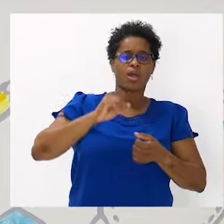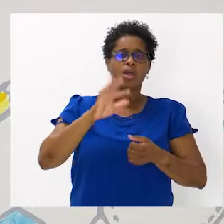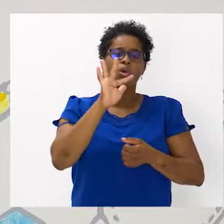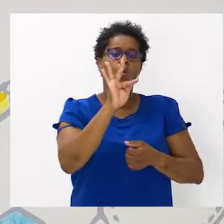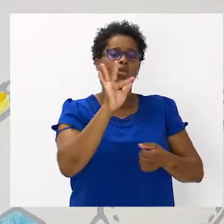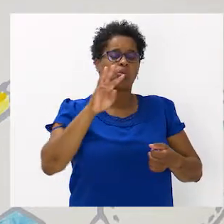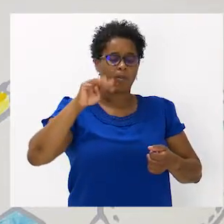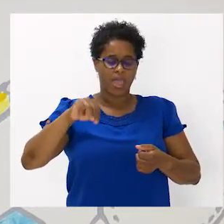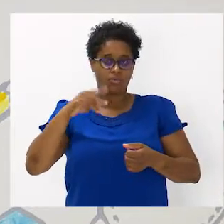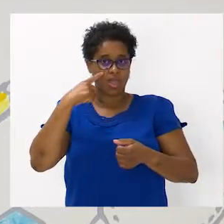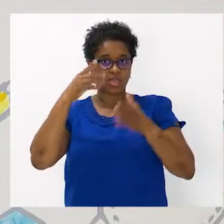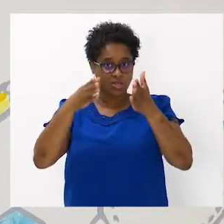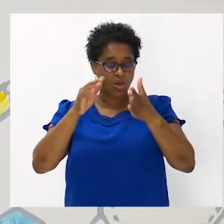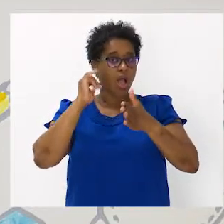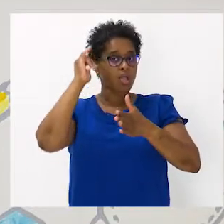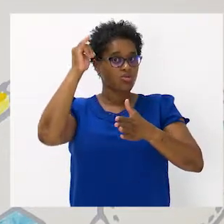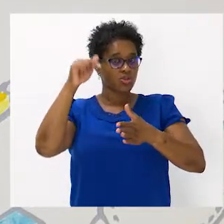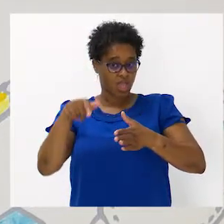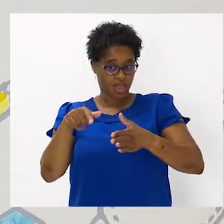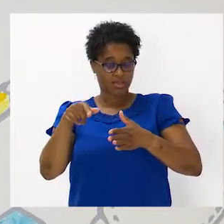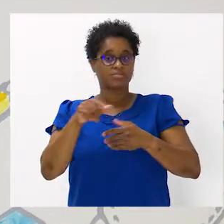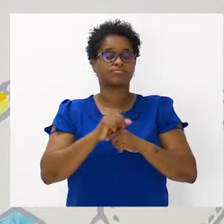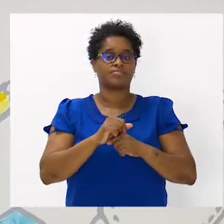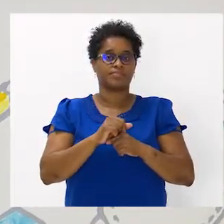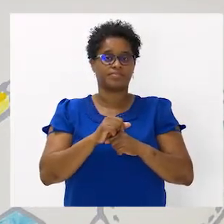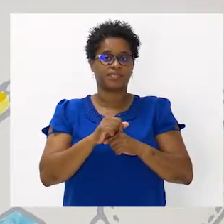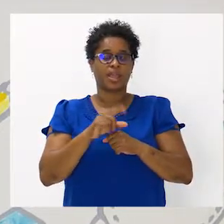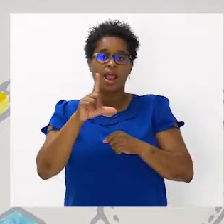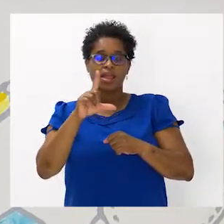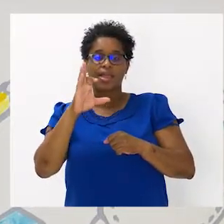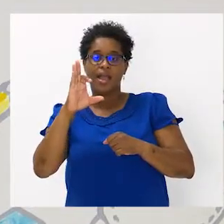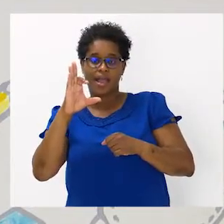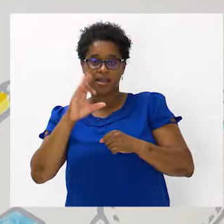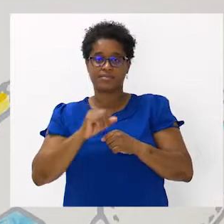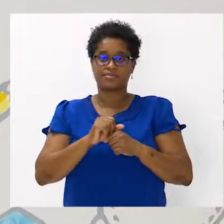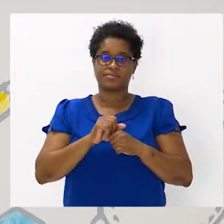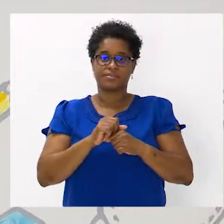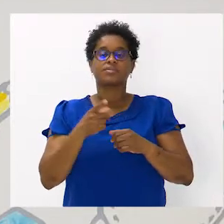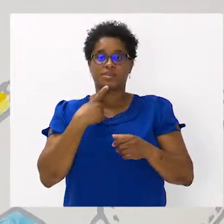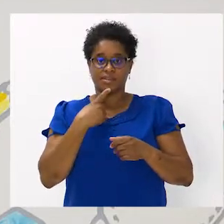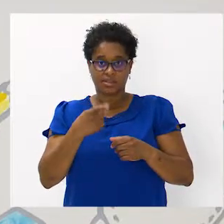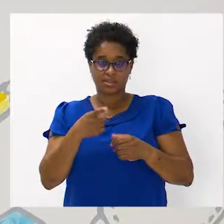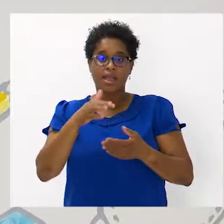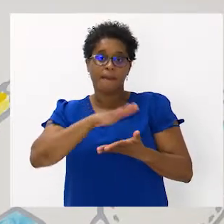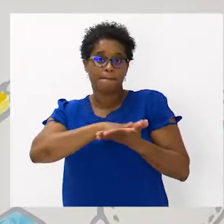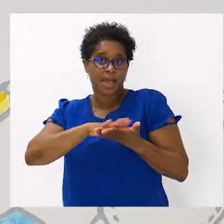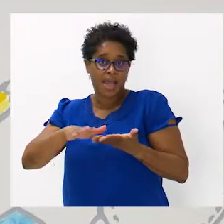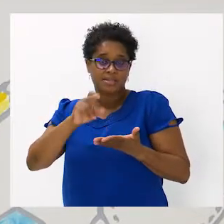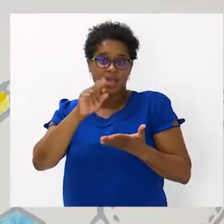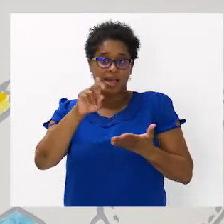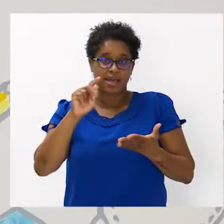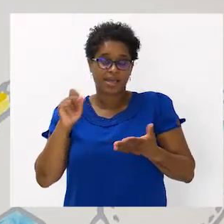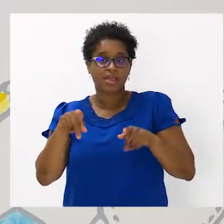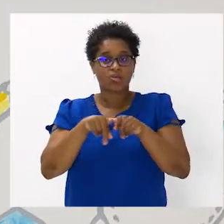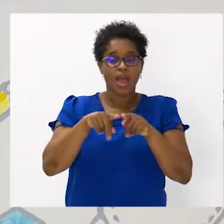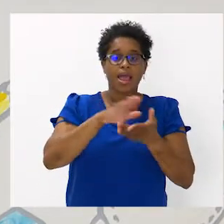altura 4 metros. Atenção, a altura que está aqui designada pela letra H, ok? base, área